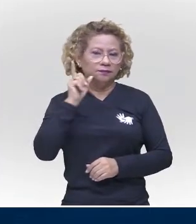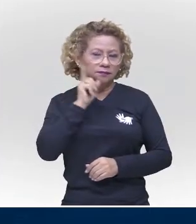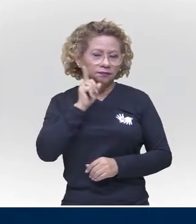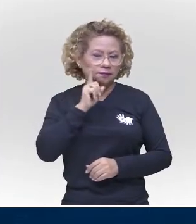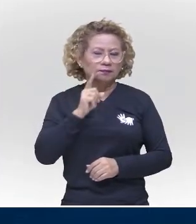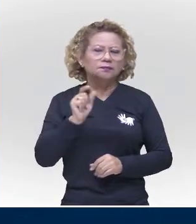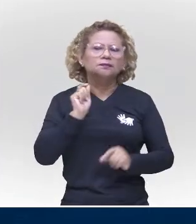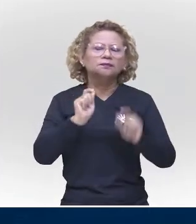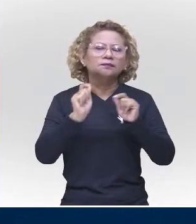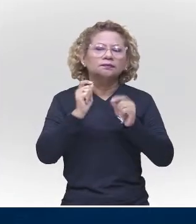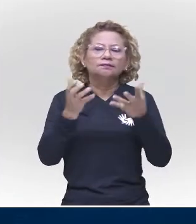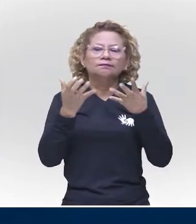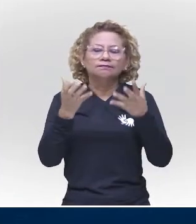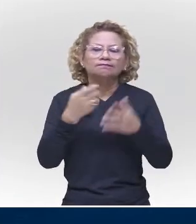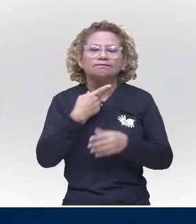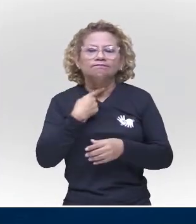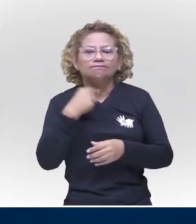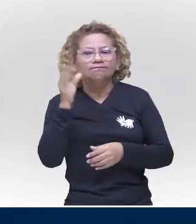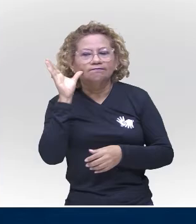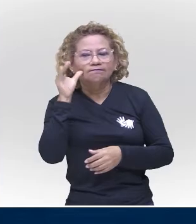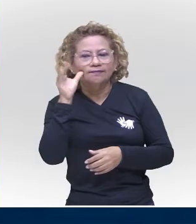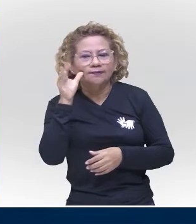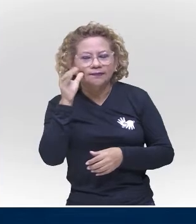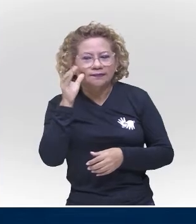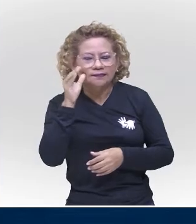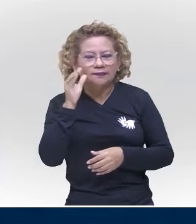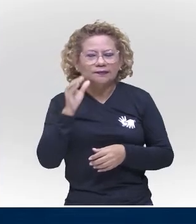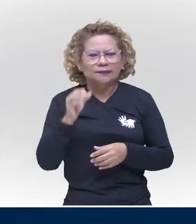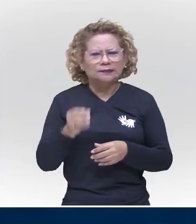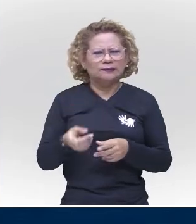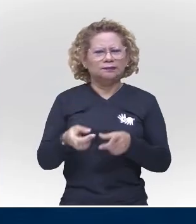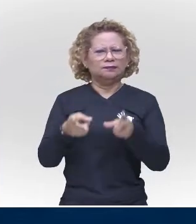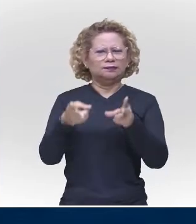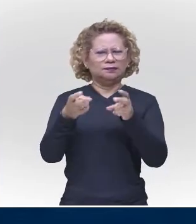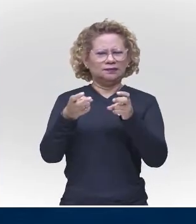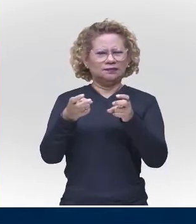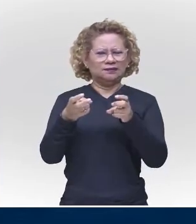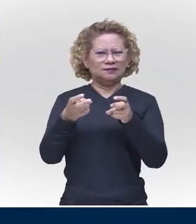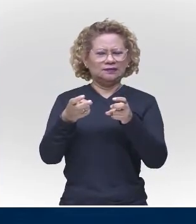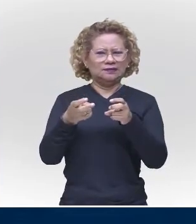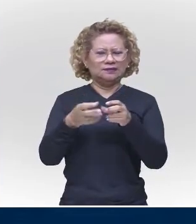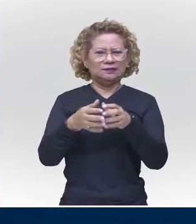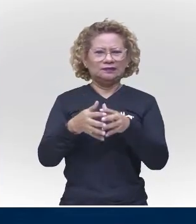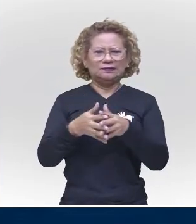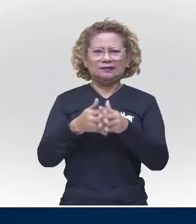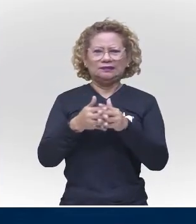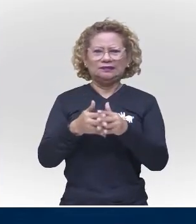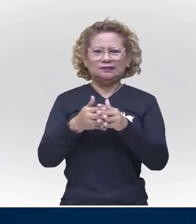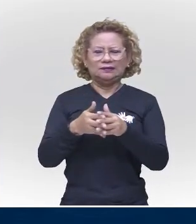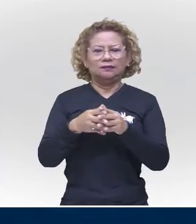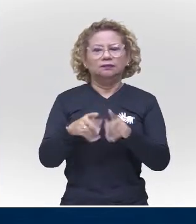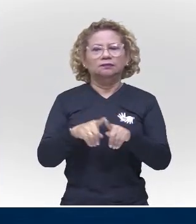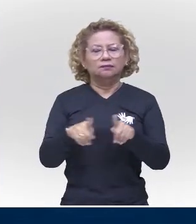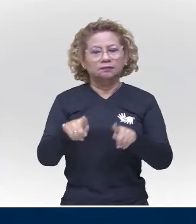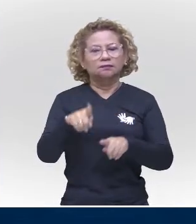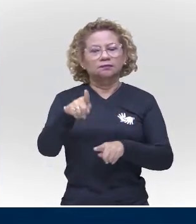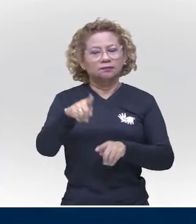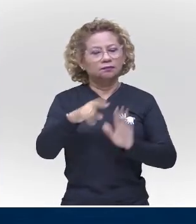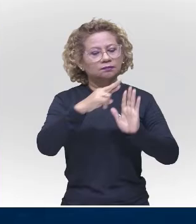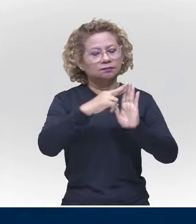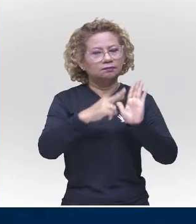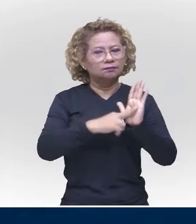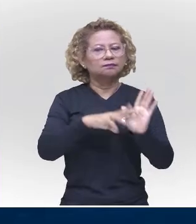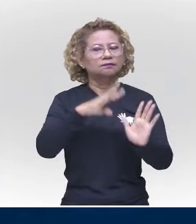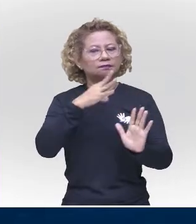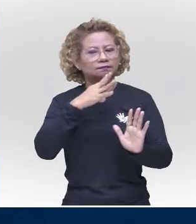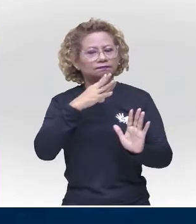iniciar e assistir, ele parece um pouco complicado, mas depois, com o tempo que você vai aprendendo a respeito das suas características,